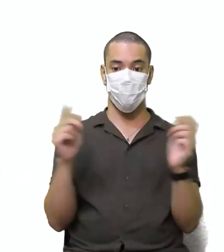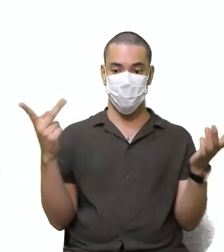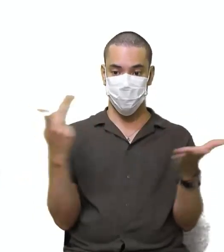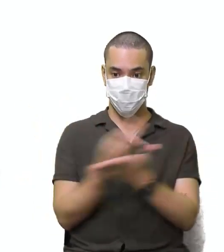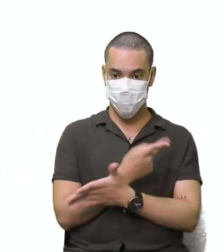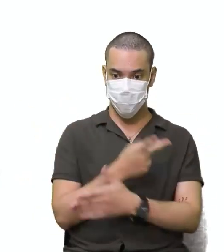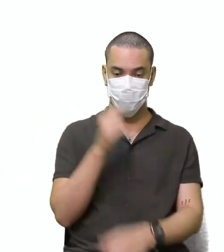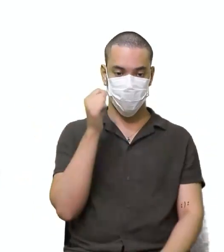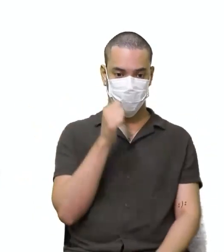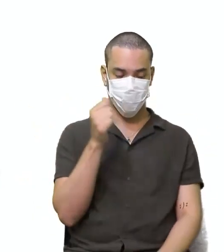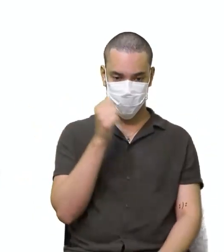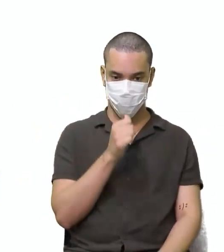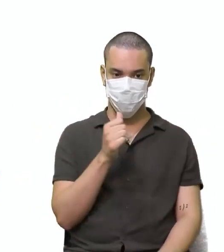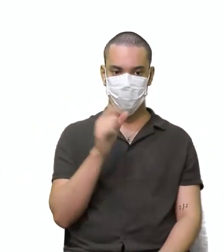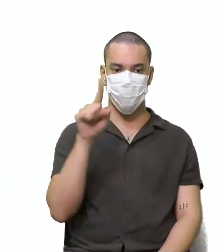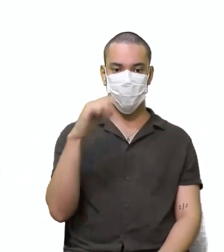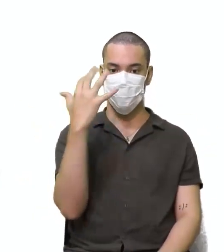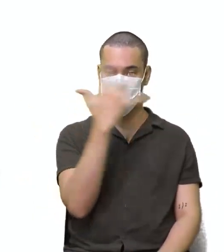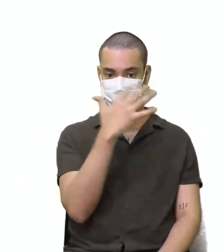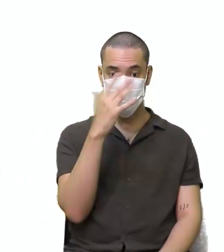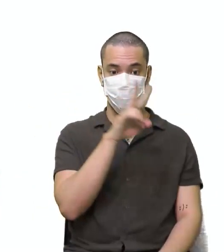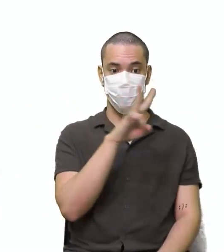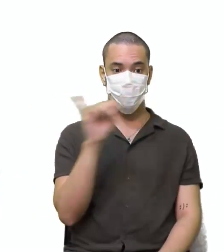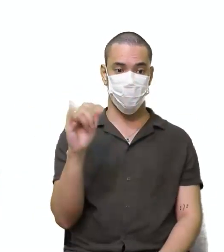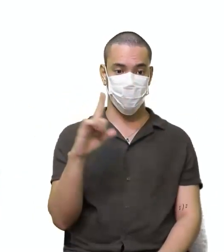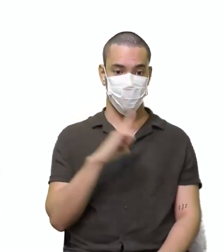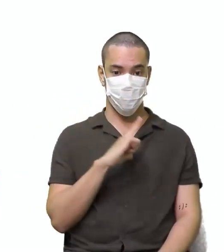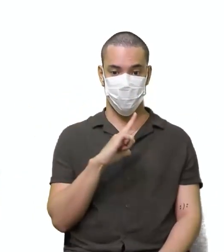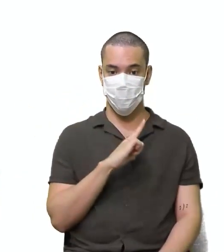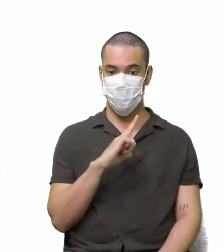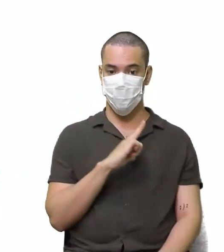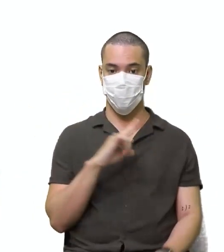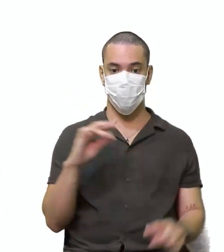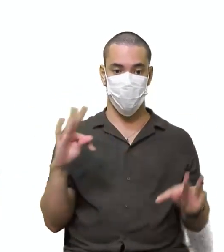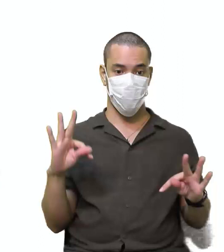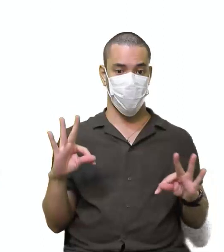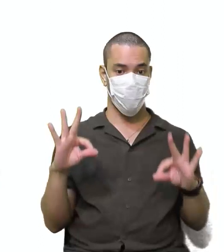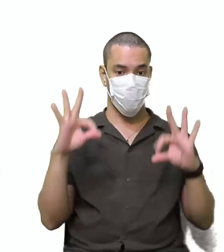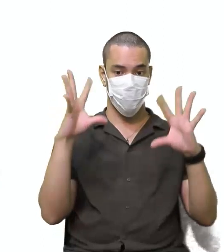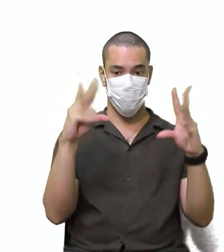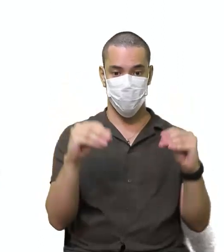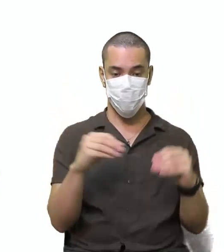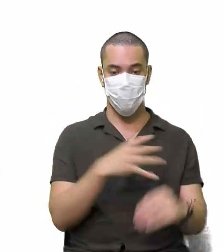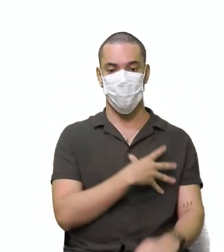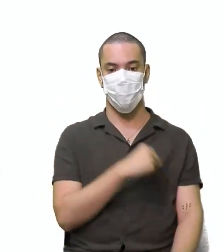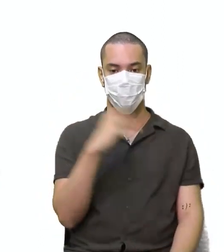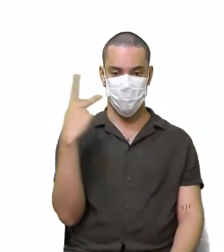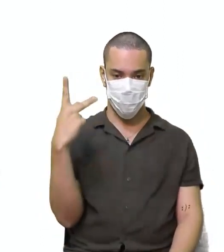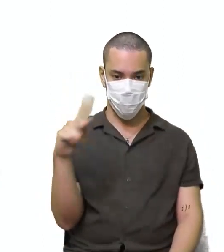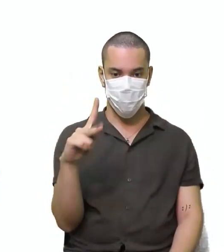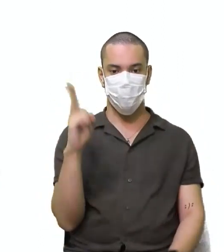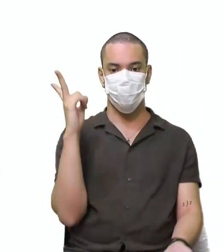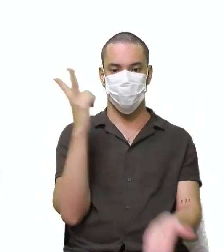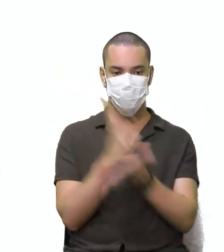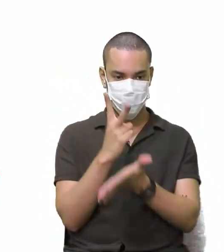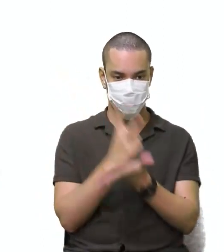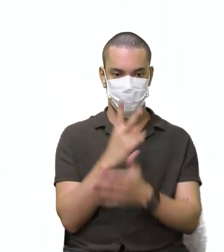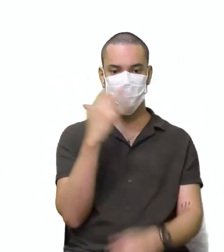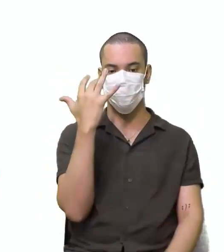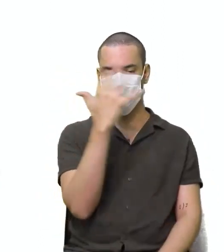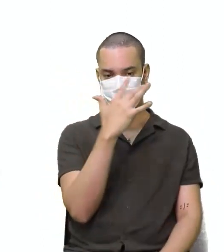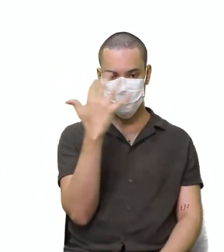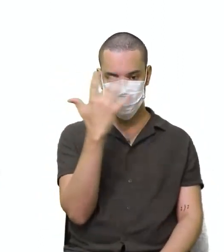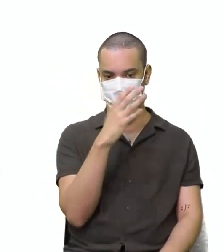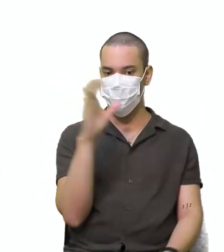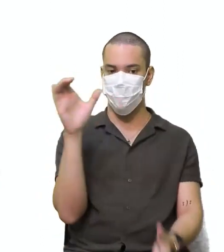mulher daltônica vai ter todos os filhos dela sempre daltônicos. Seja ela casando